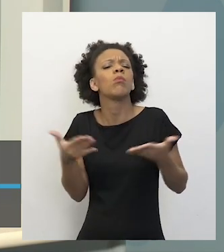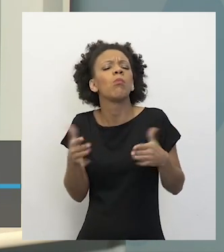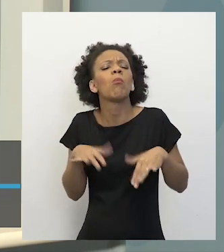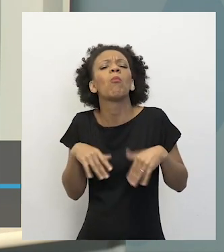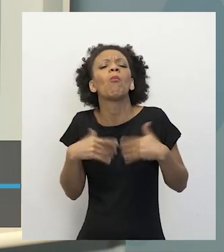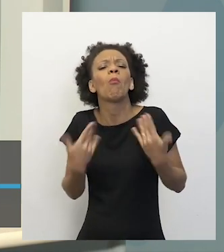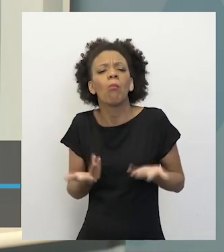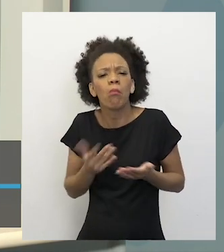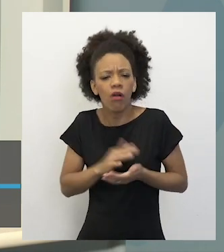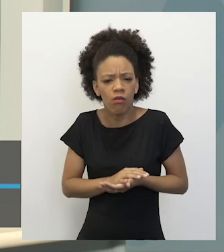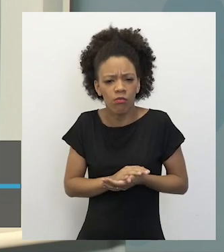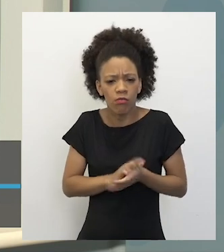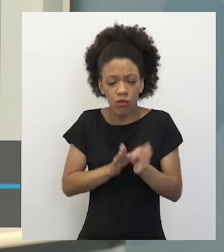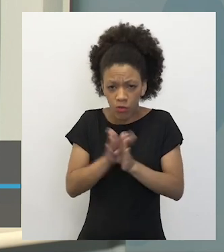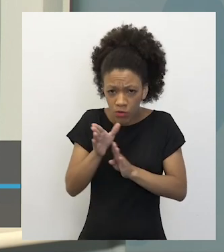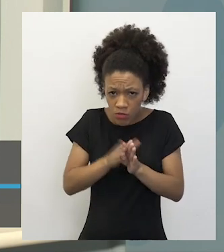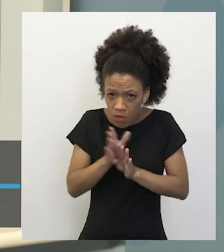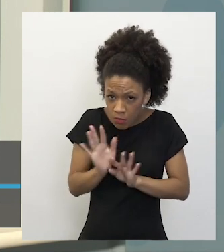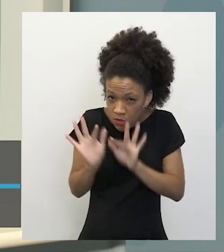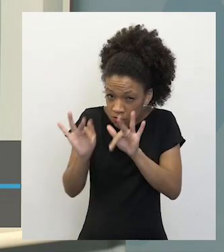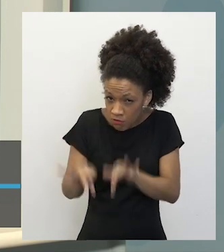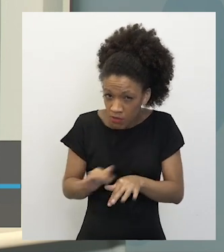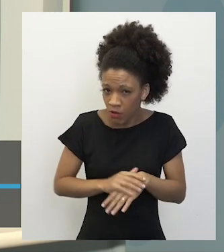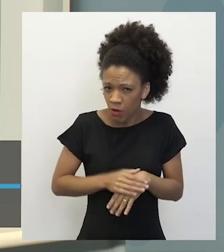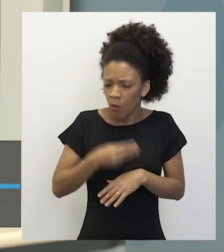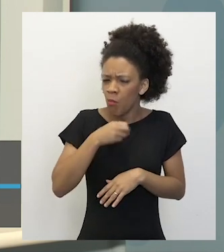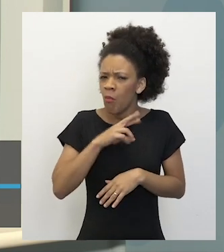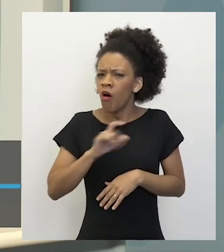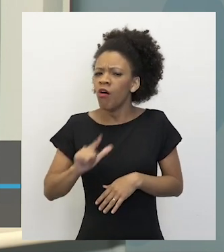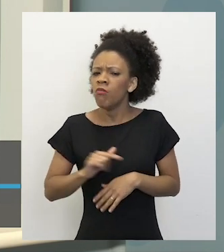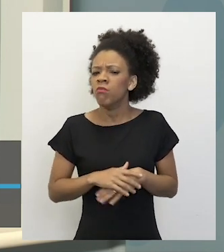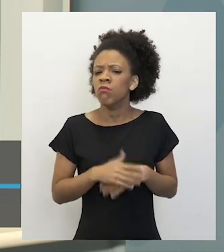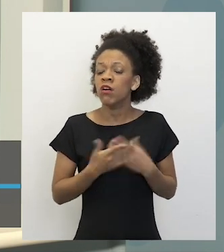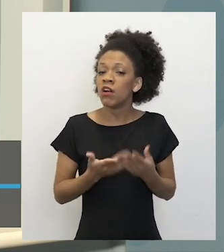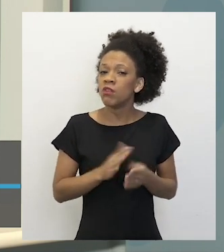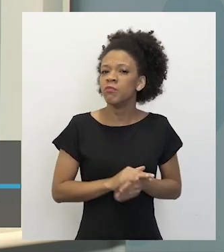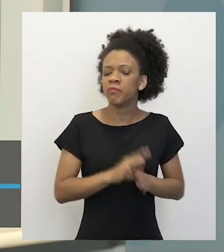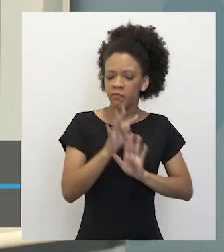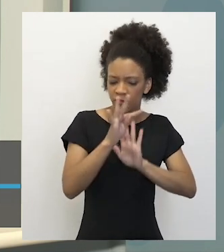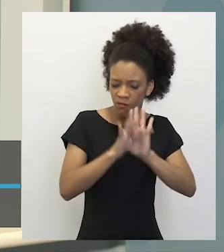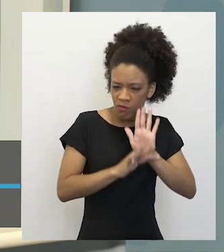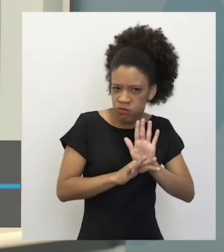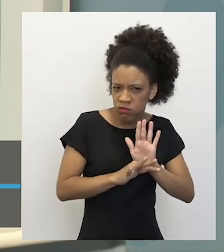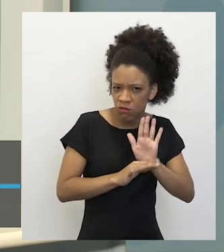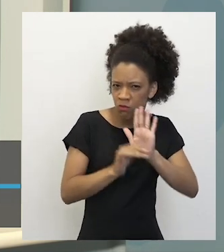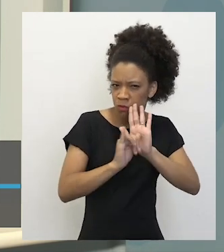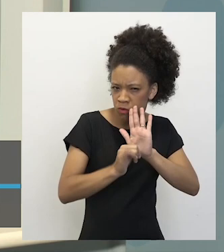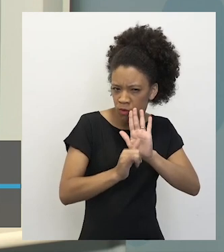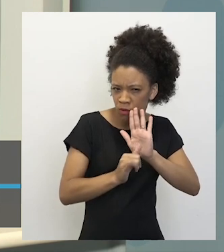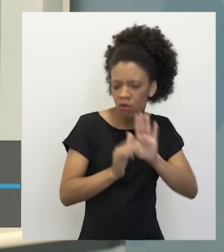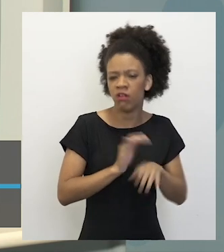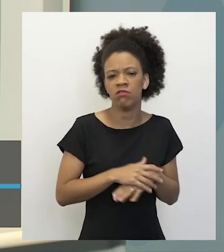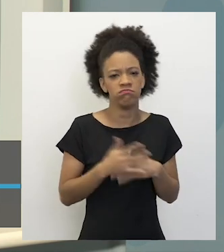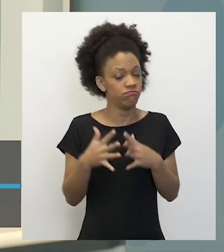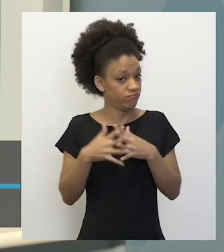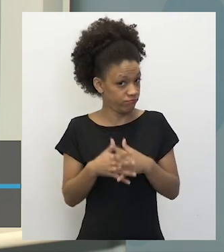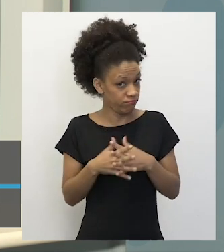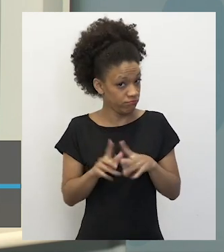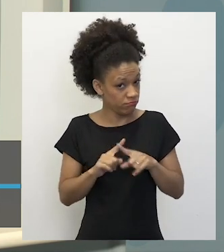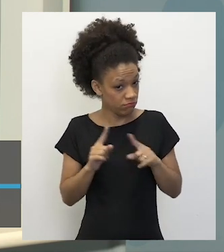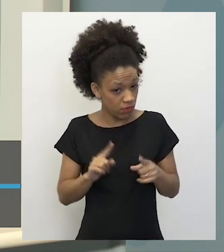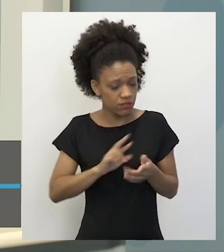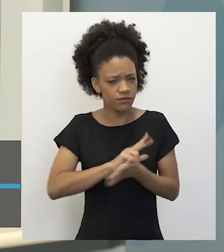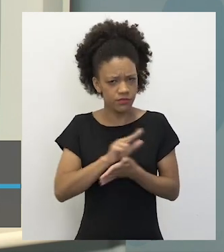que traz um ensinamento no final, que traz uma moral no final? É o gênero textual fábula. Então, alguns confundiram, mas vários também